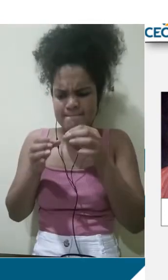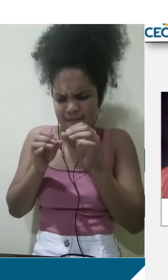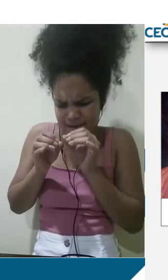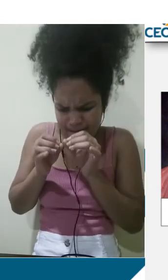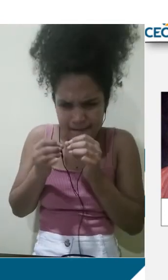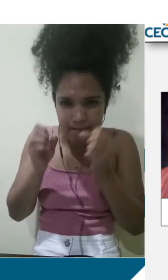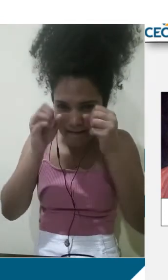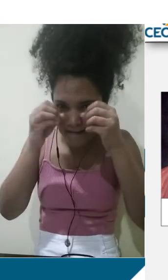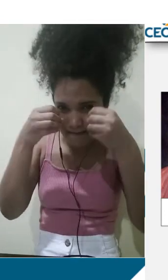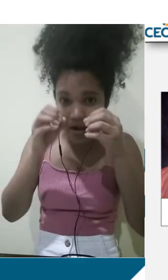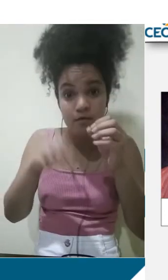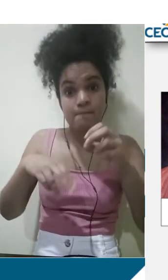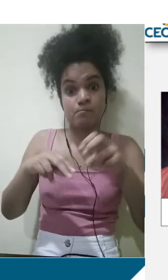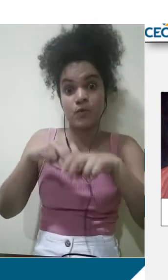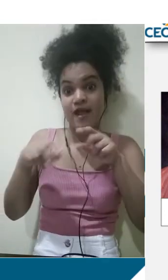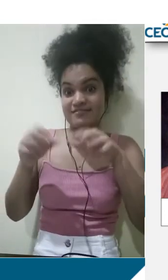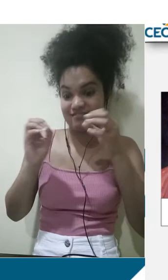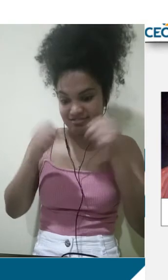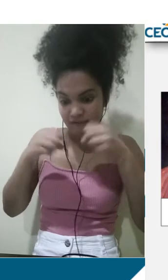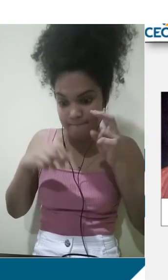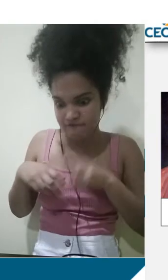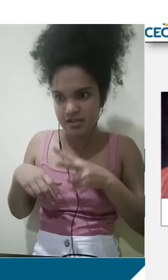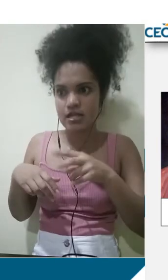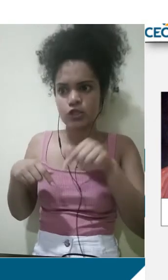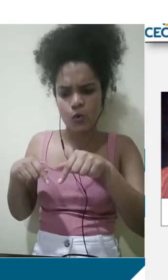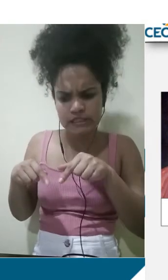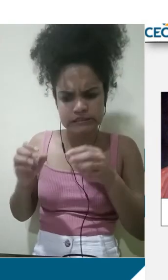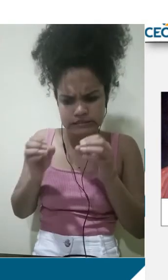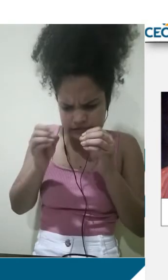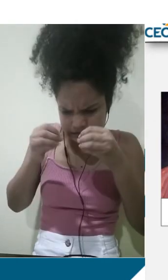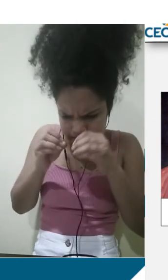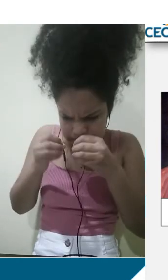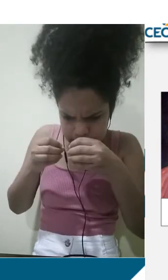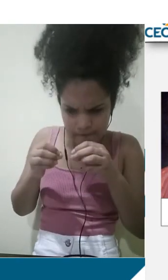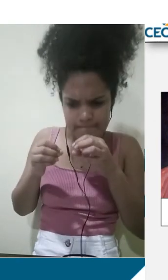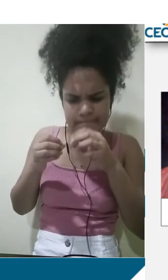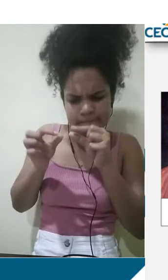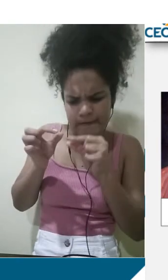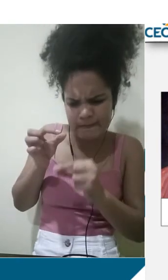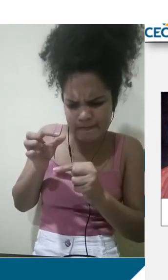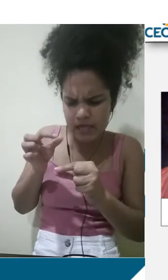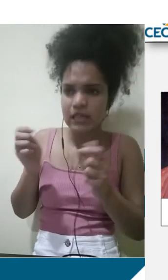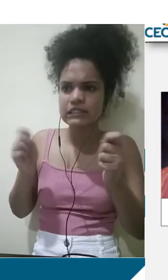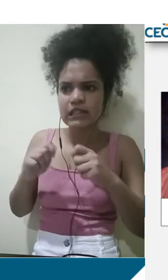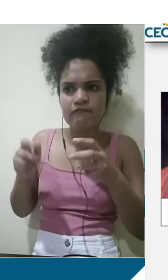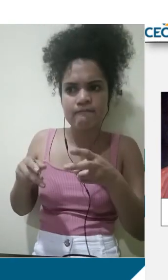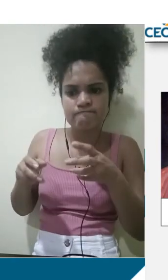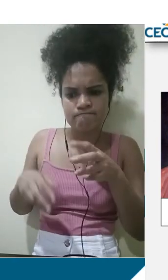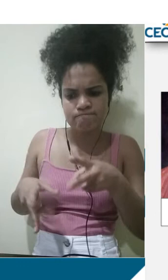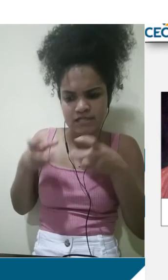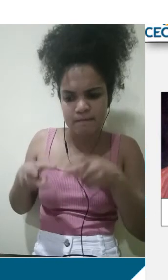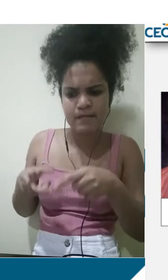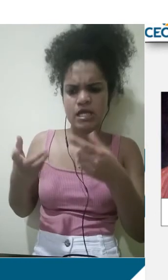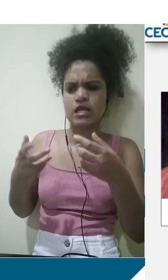com o aperfeiçoamento do microscópio. Esses micro-organismos podiam ser observados em caldos nutritivos de